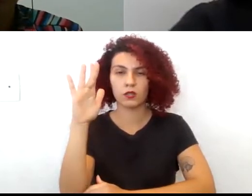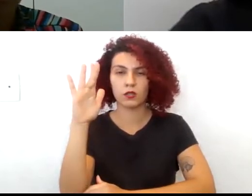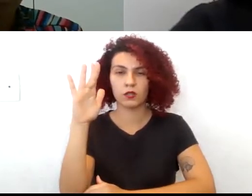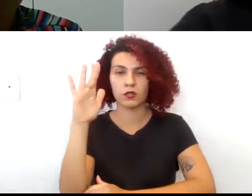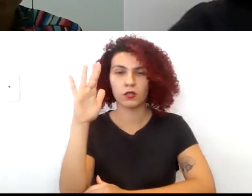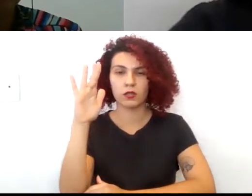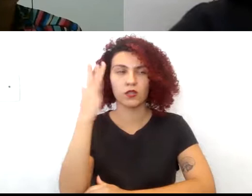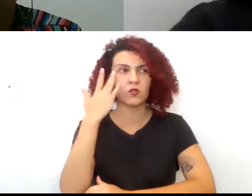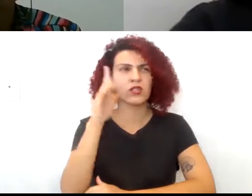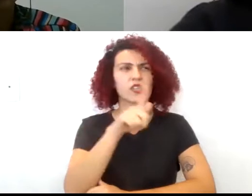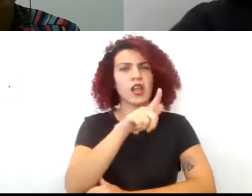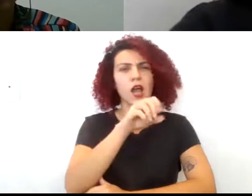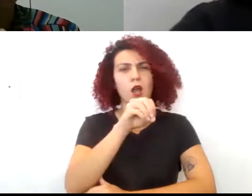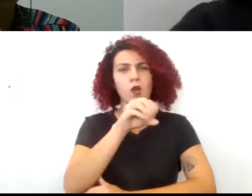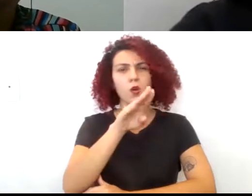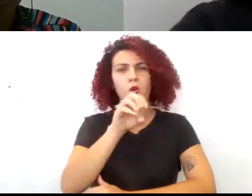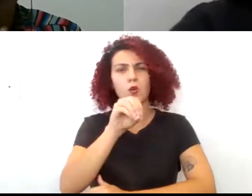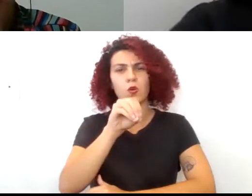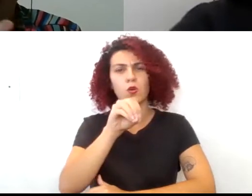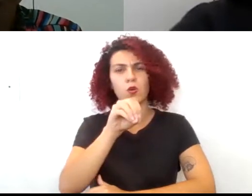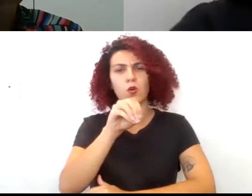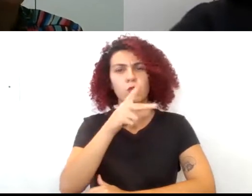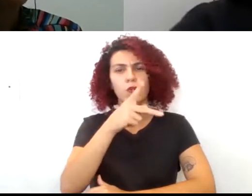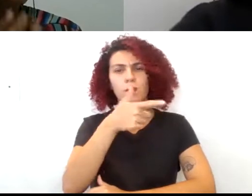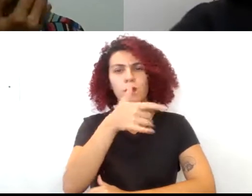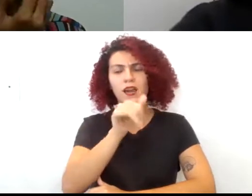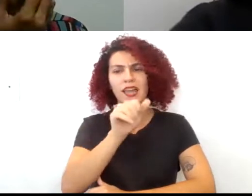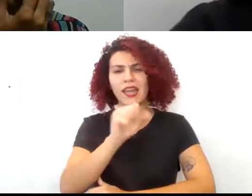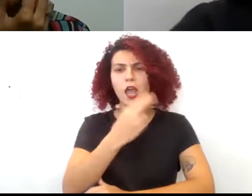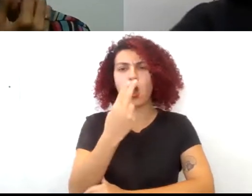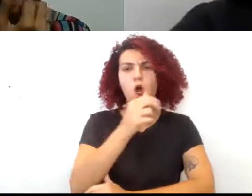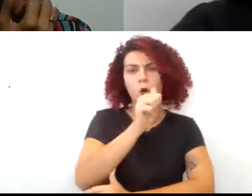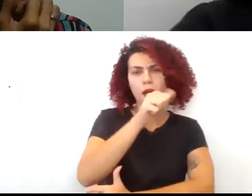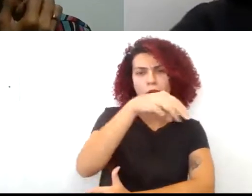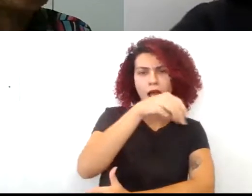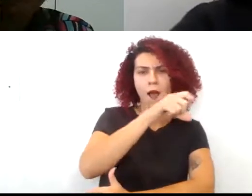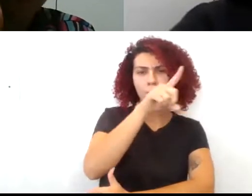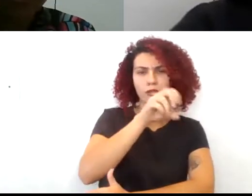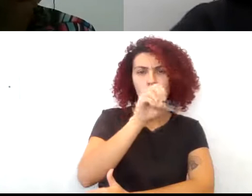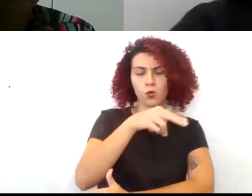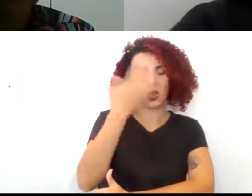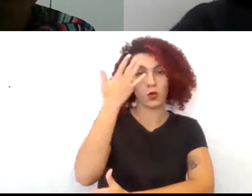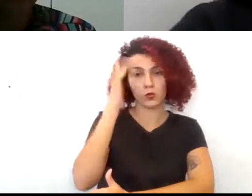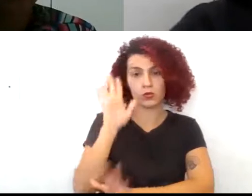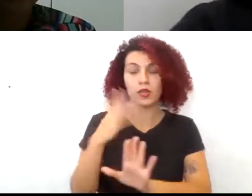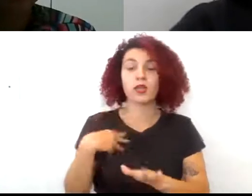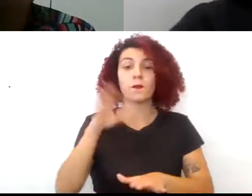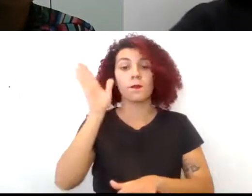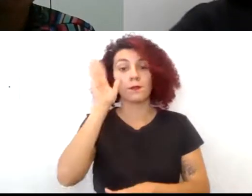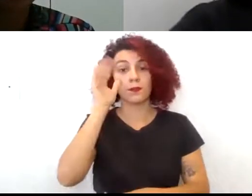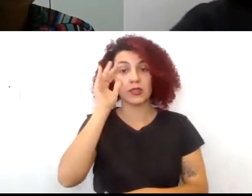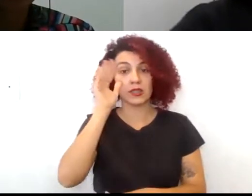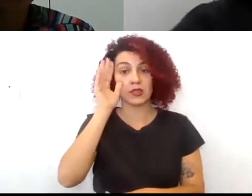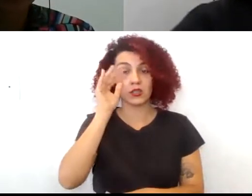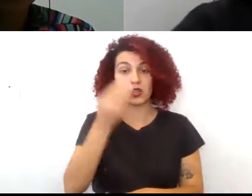Google Globo Play ou se é na Amazon Prime é um dos dois é assistam o documentário sobre a vida